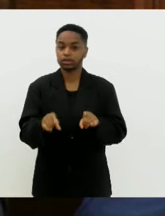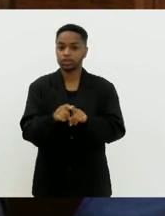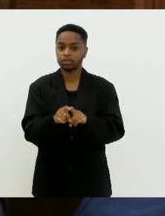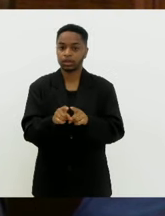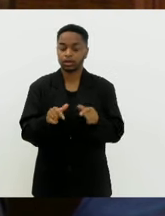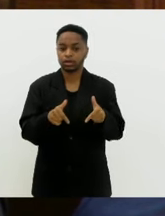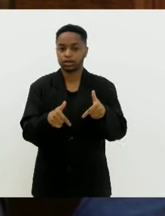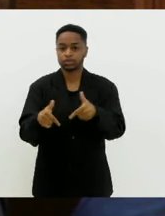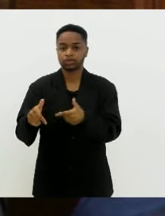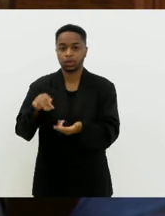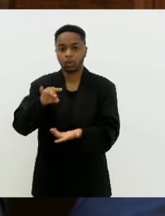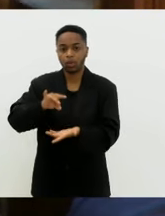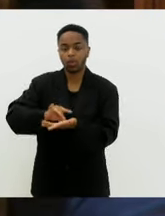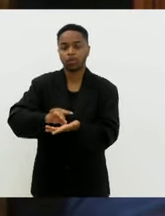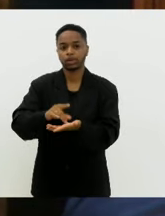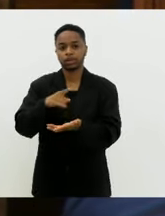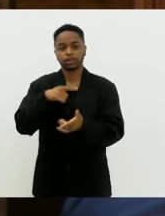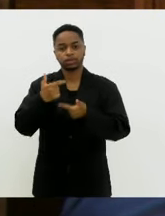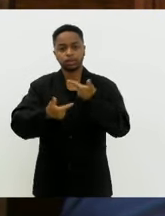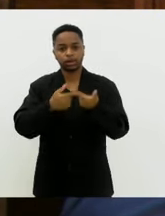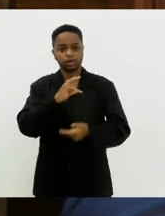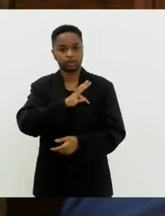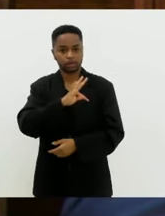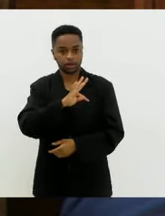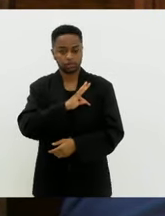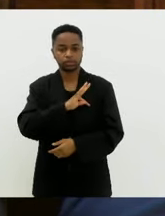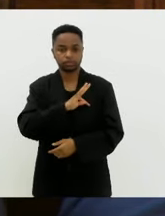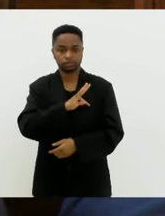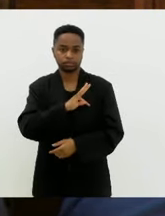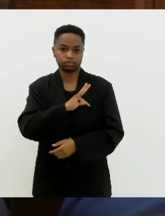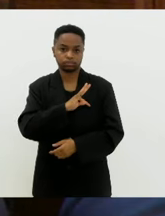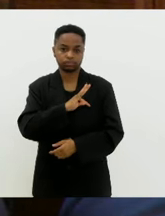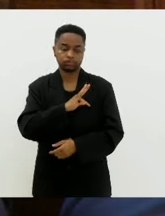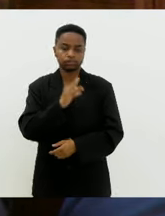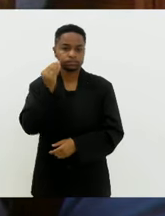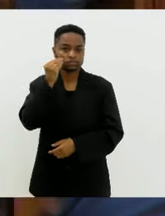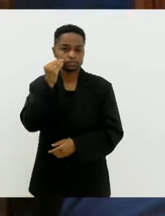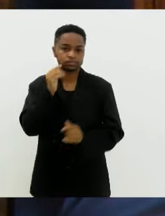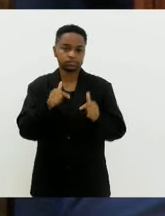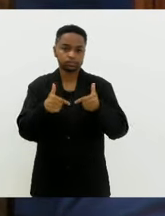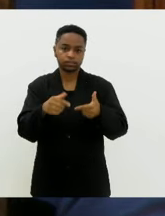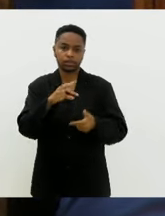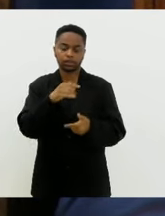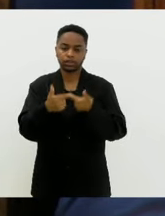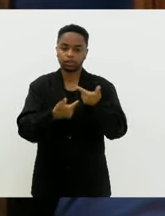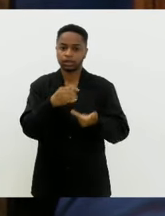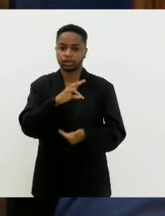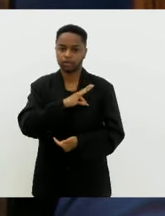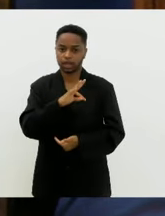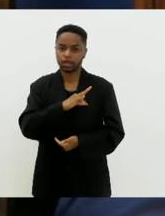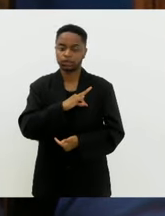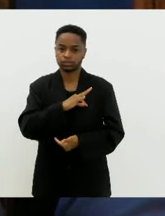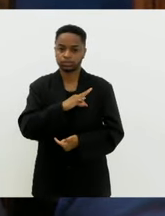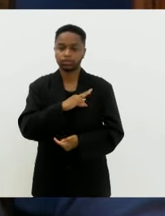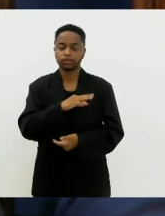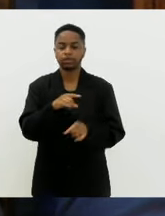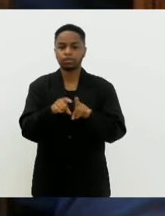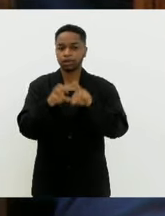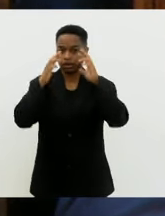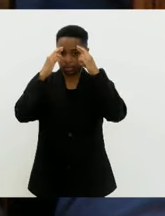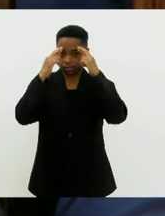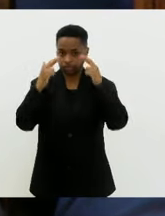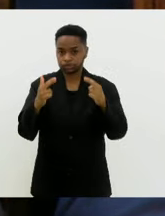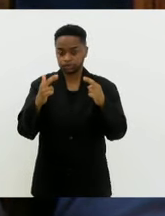um trabalho técnico, procurando fazer um trabalho técnico, discreto, respeitando os ritos